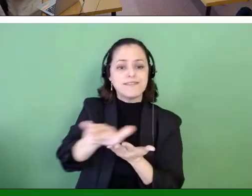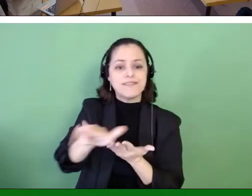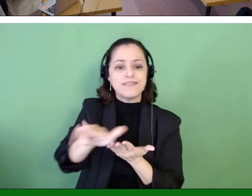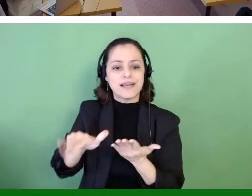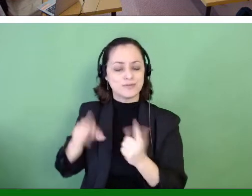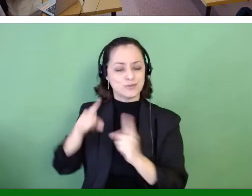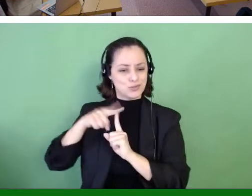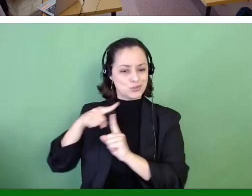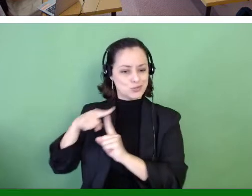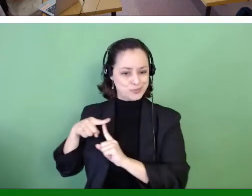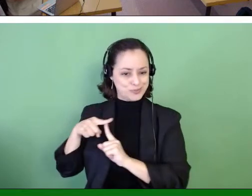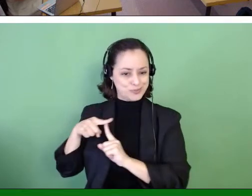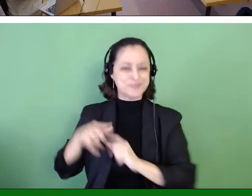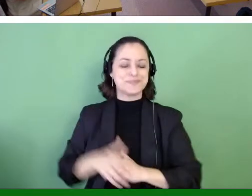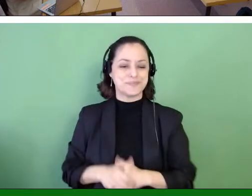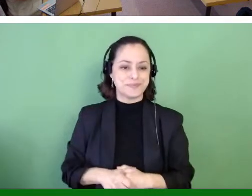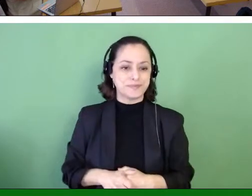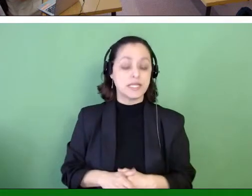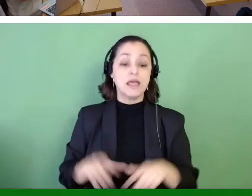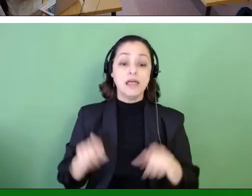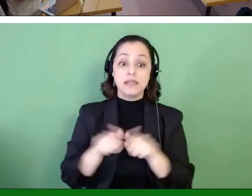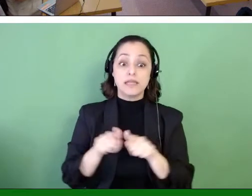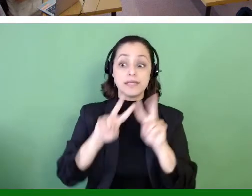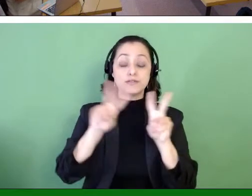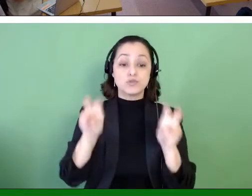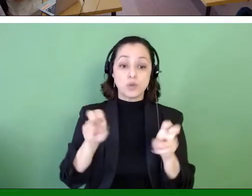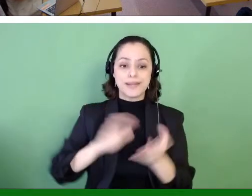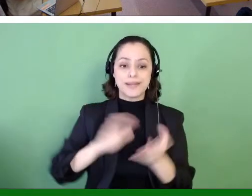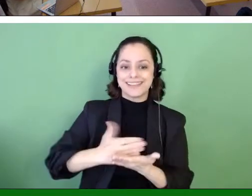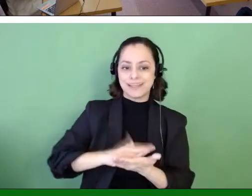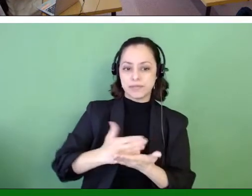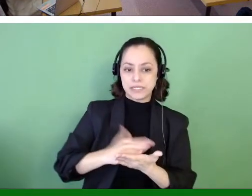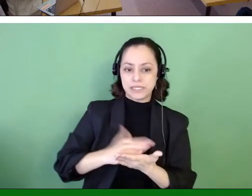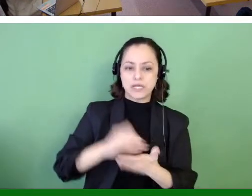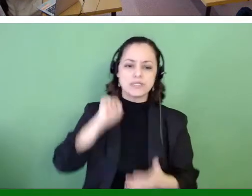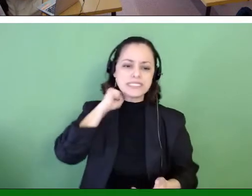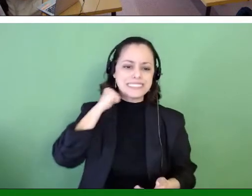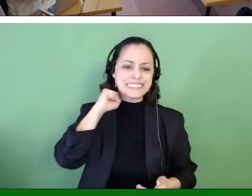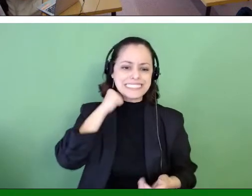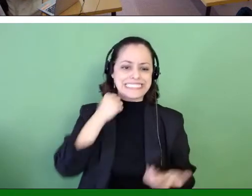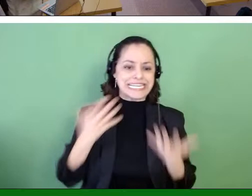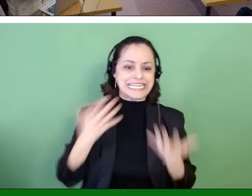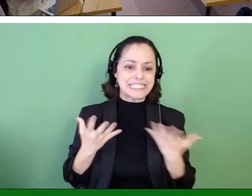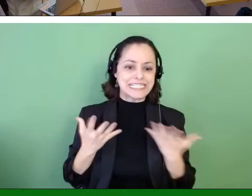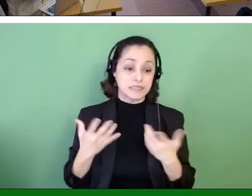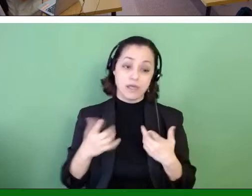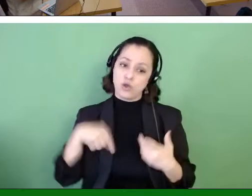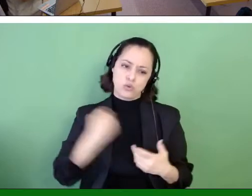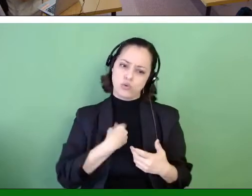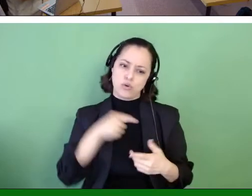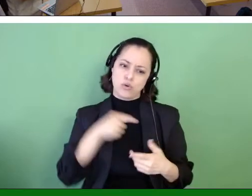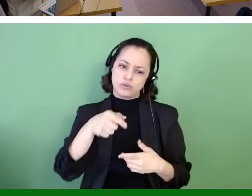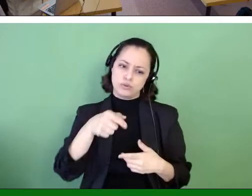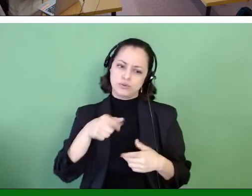Em relação ao estresse na interpretação, também a gente não olhou, por não ser mesmo objeto da investigação, seria aí, acho que mais